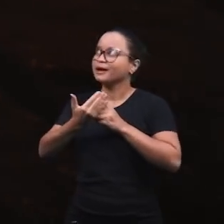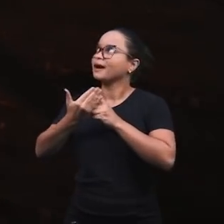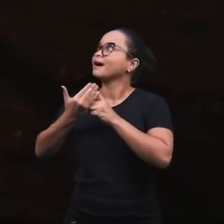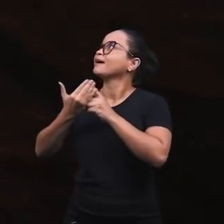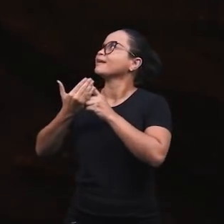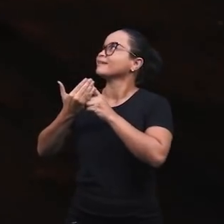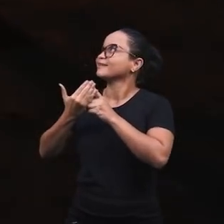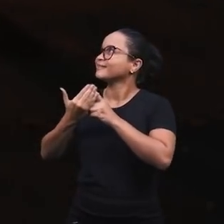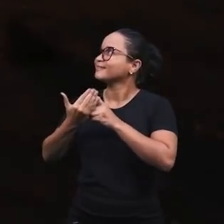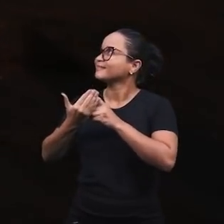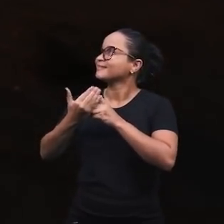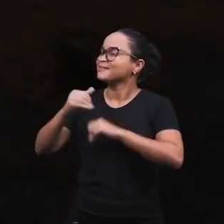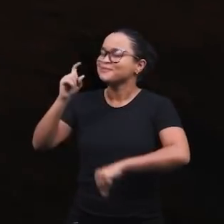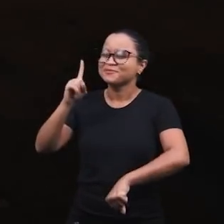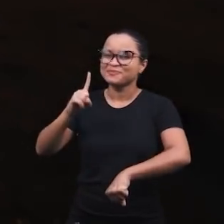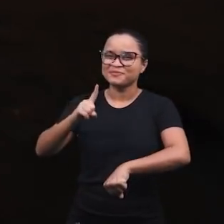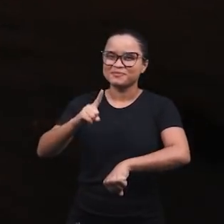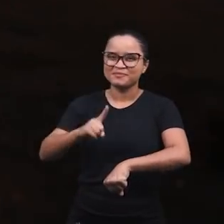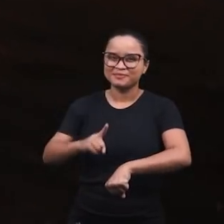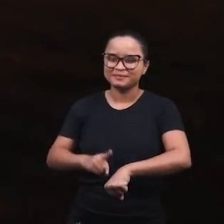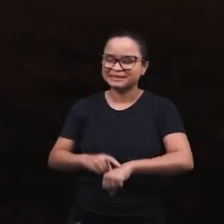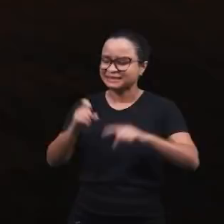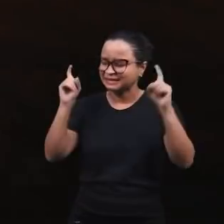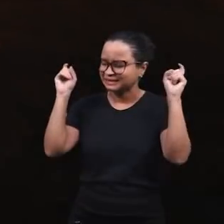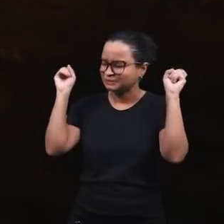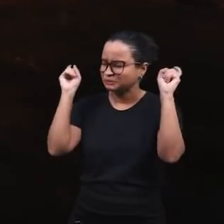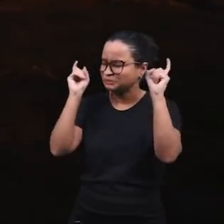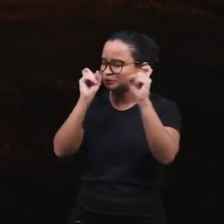Ele faz nascer a luz,